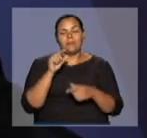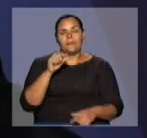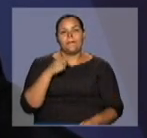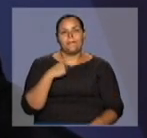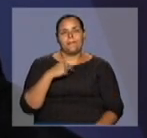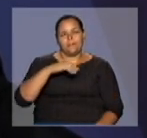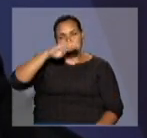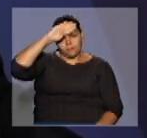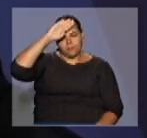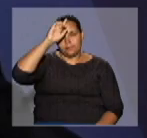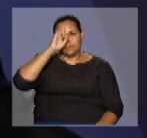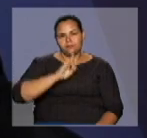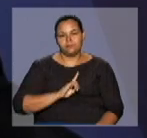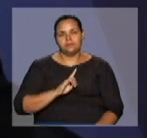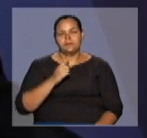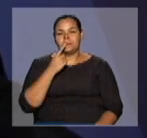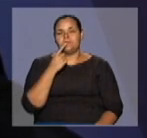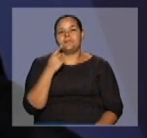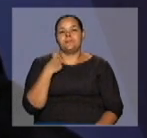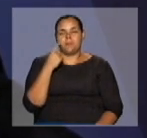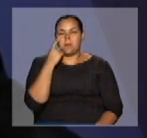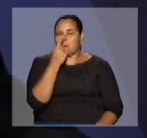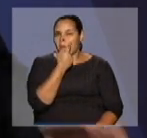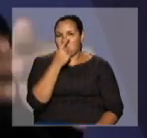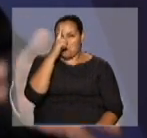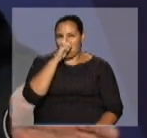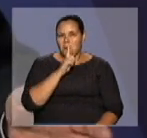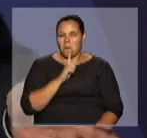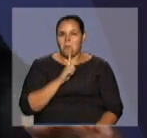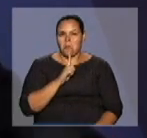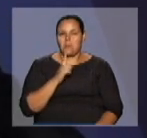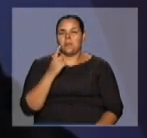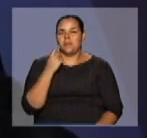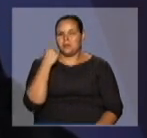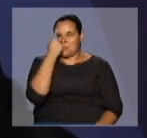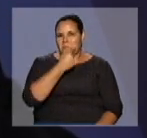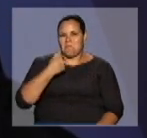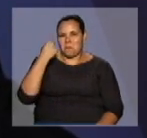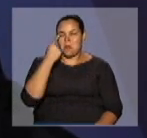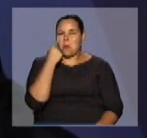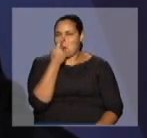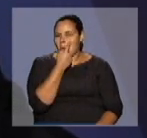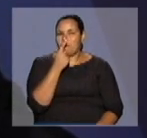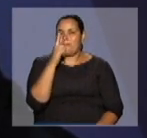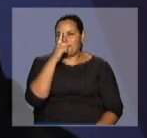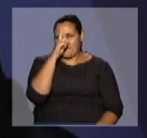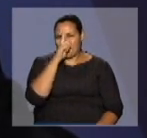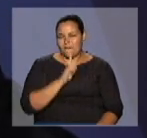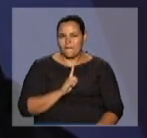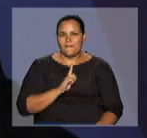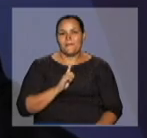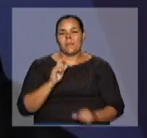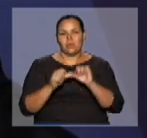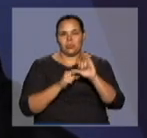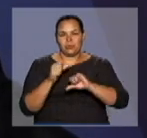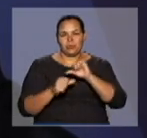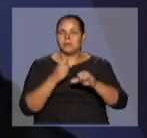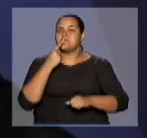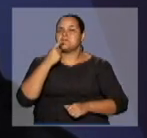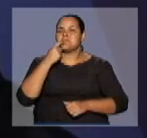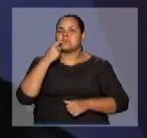em que ocorre icterícia, funciona como uma hepatite grave. Icterícia, que é o olho amarelo,